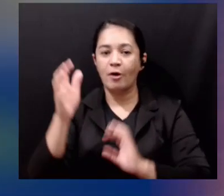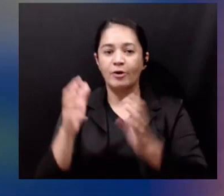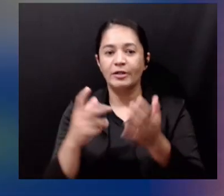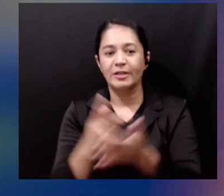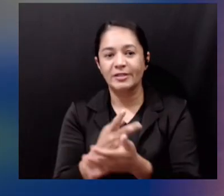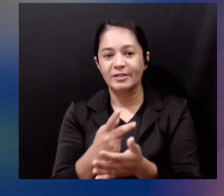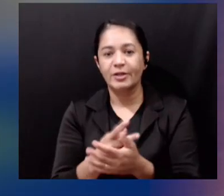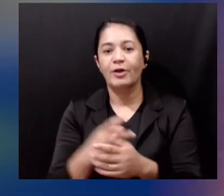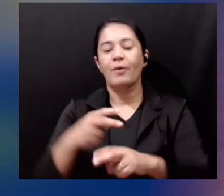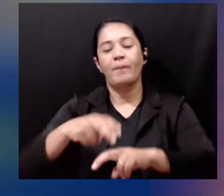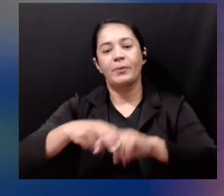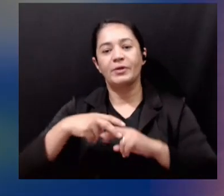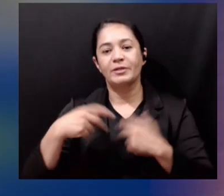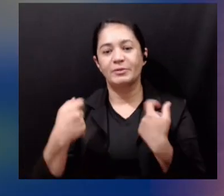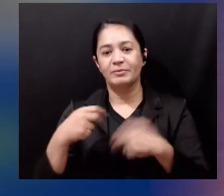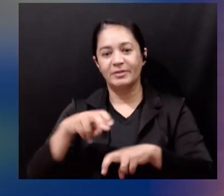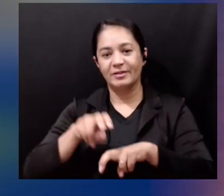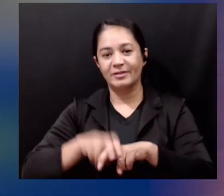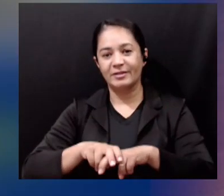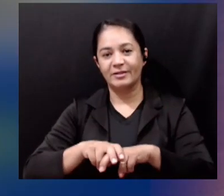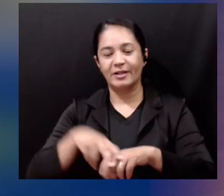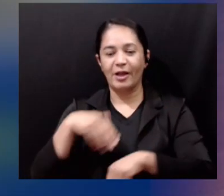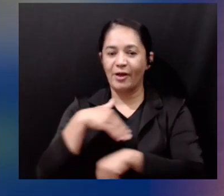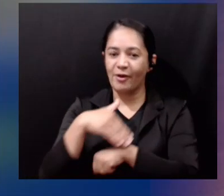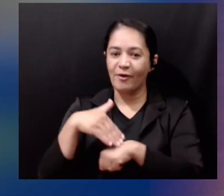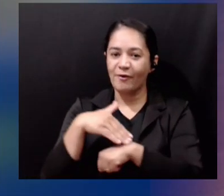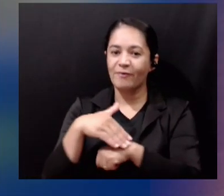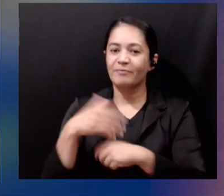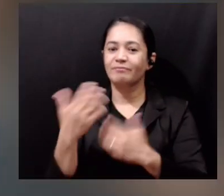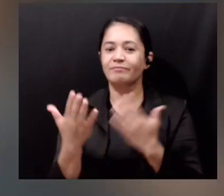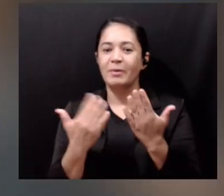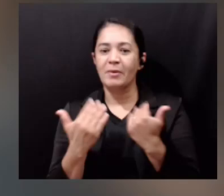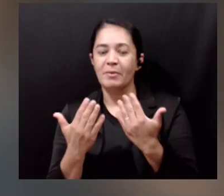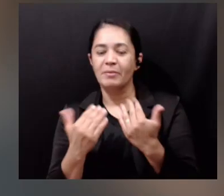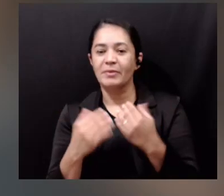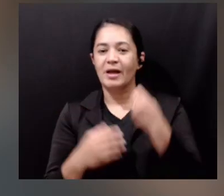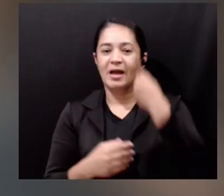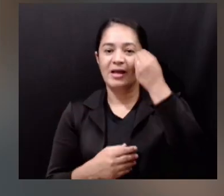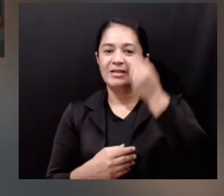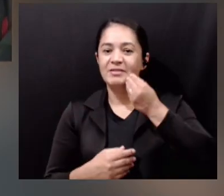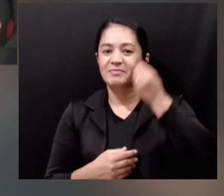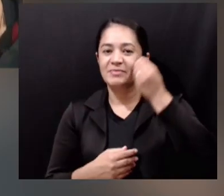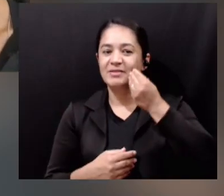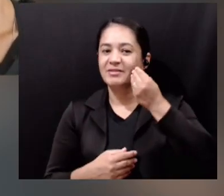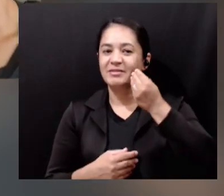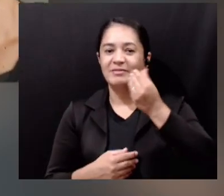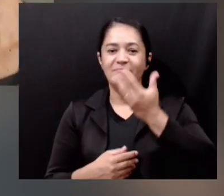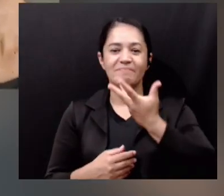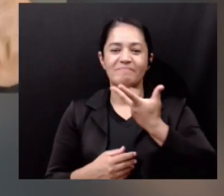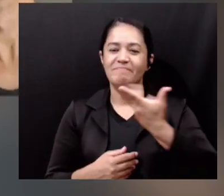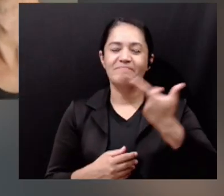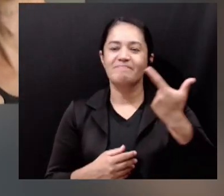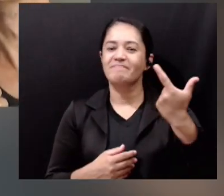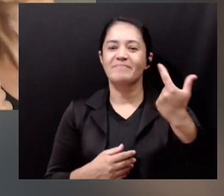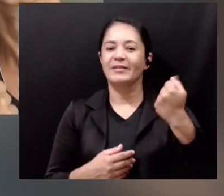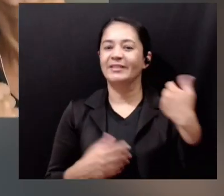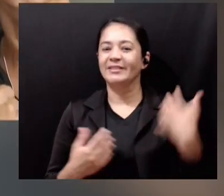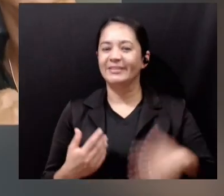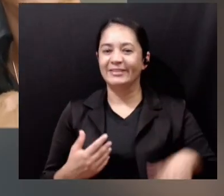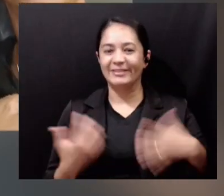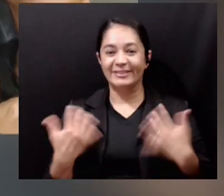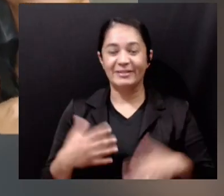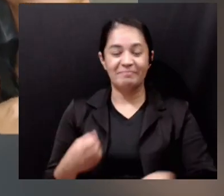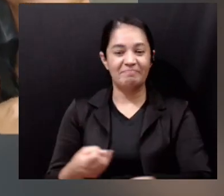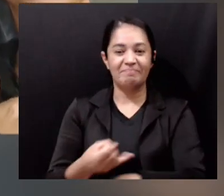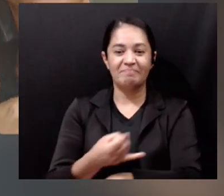os exatamente. Então, assim, a experiência foi realmente, assim, foi uma loucura, assim, foi no